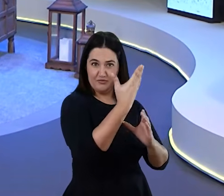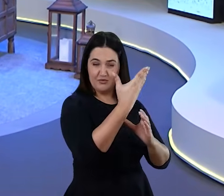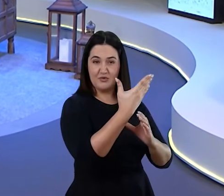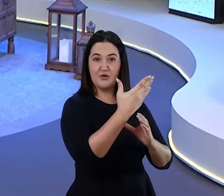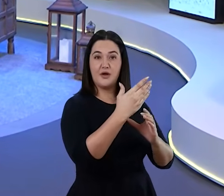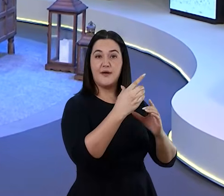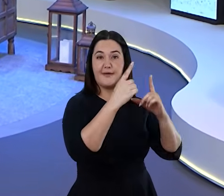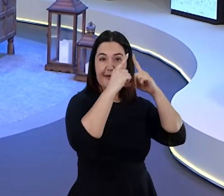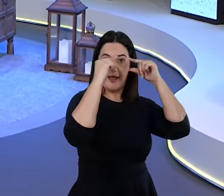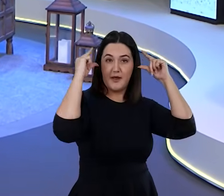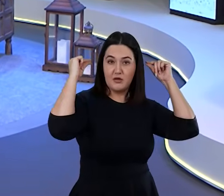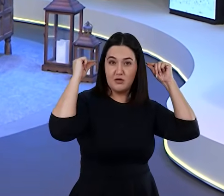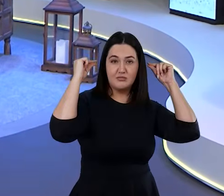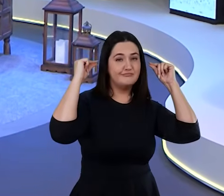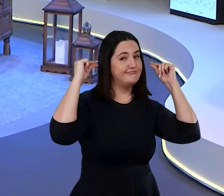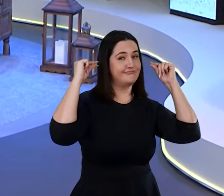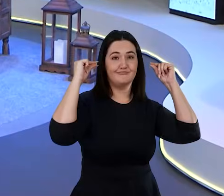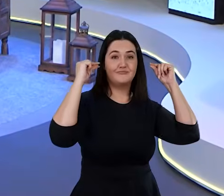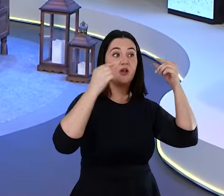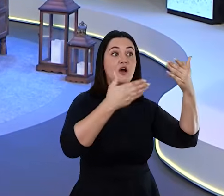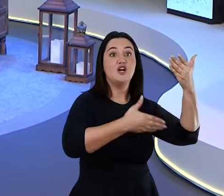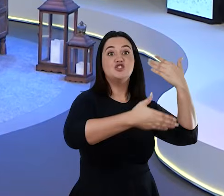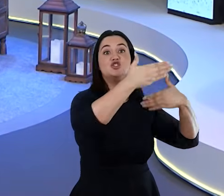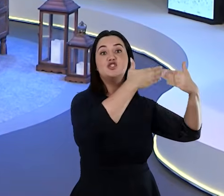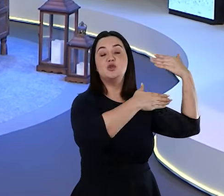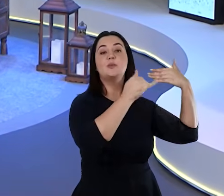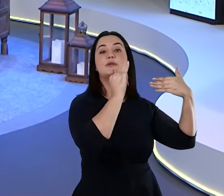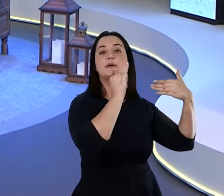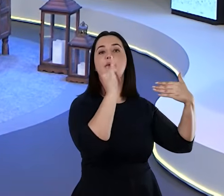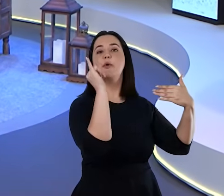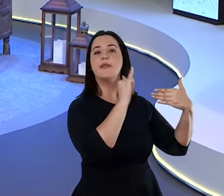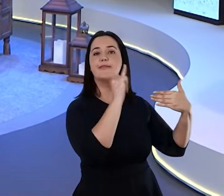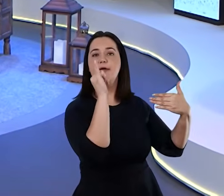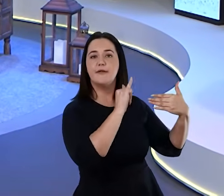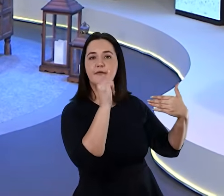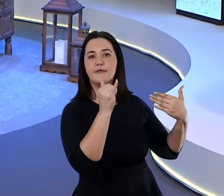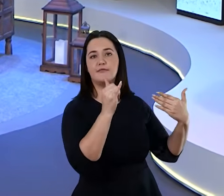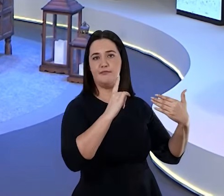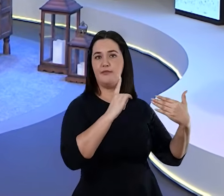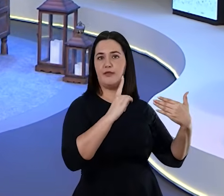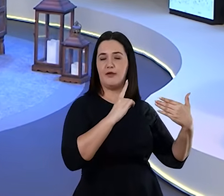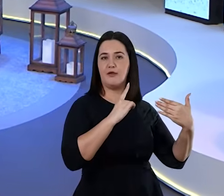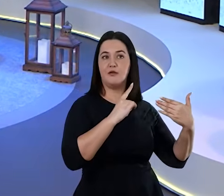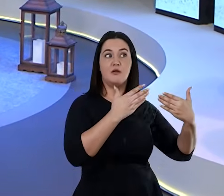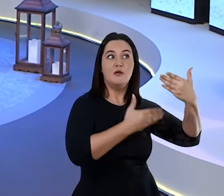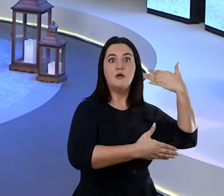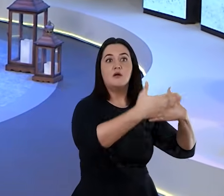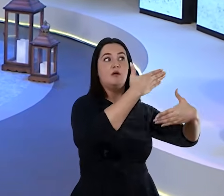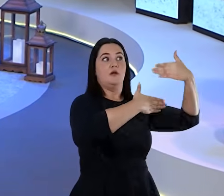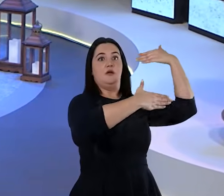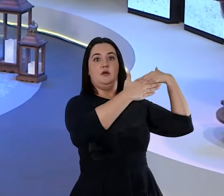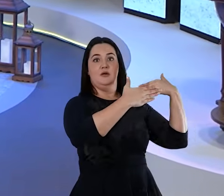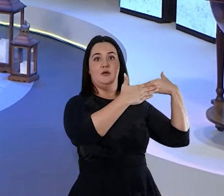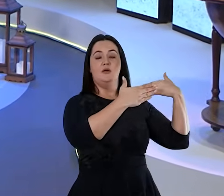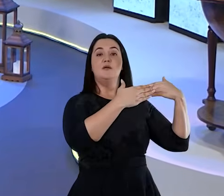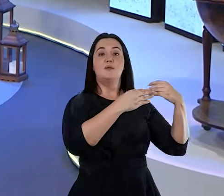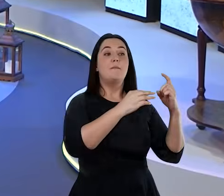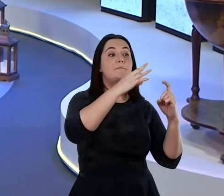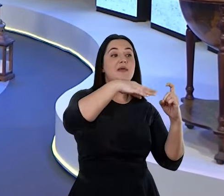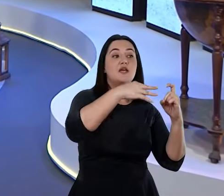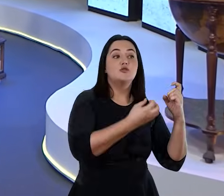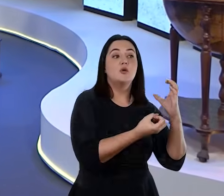sabia disso? Mas sim de outras fontes posteriores, como a versão itálica, que aliás é muito posterior aos